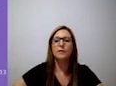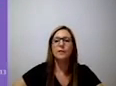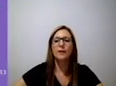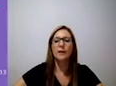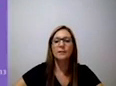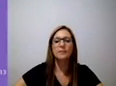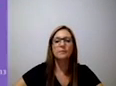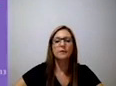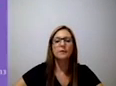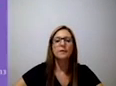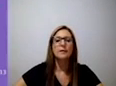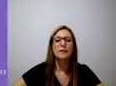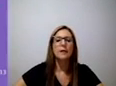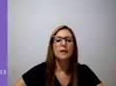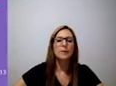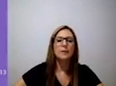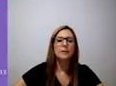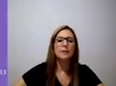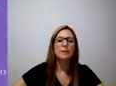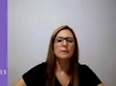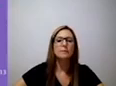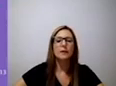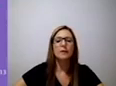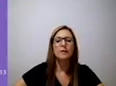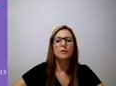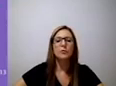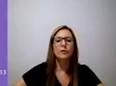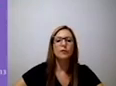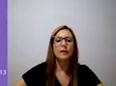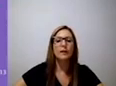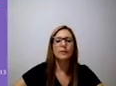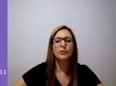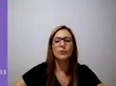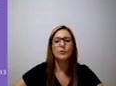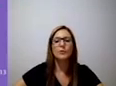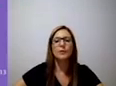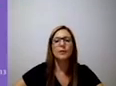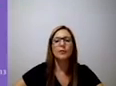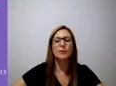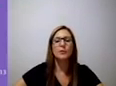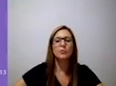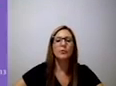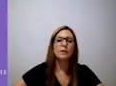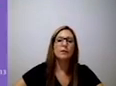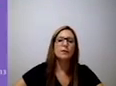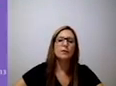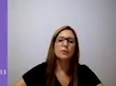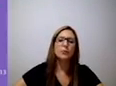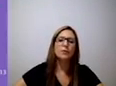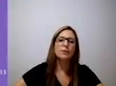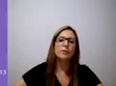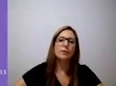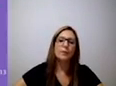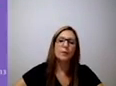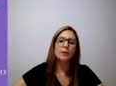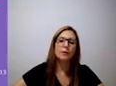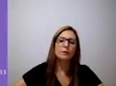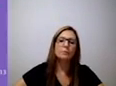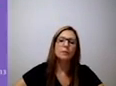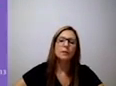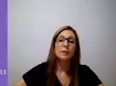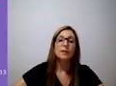a eficácia. A camisinha, a sua falha de 2% a masculina e 5% a